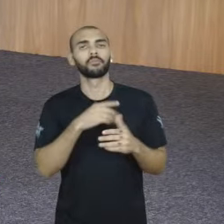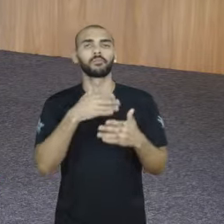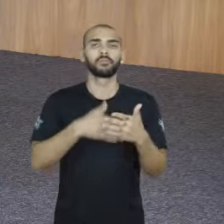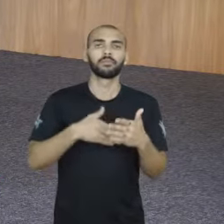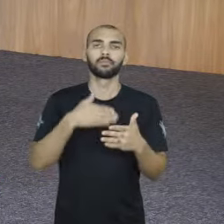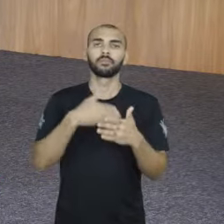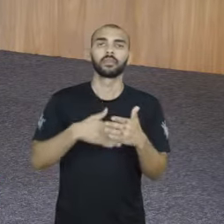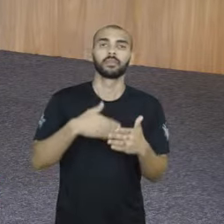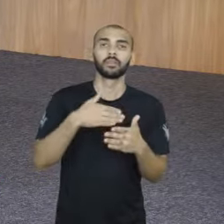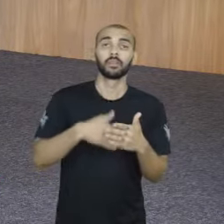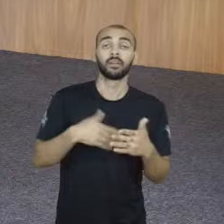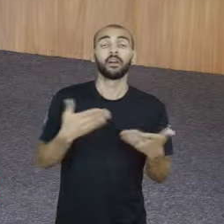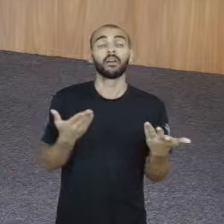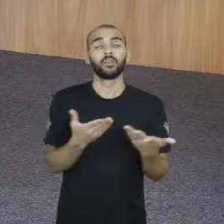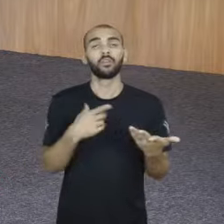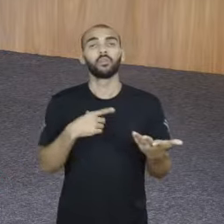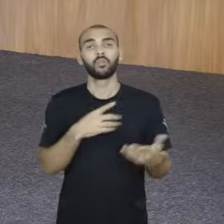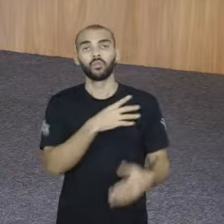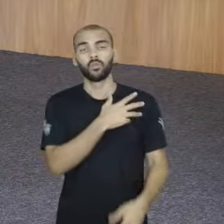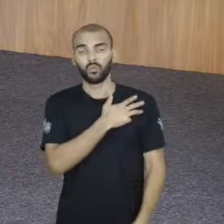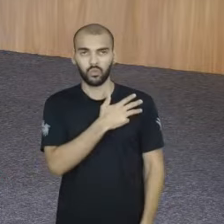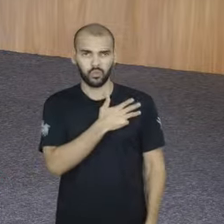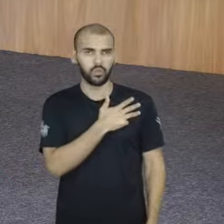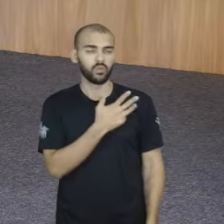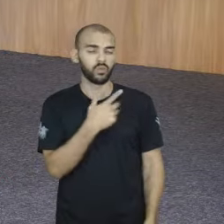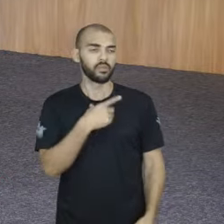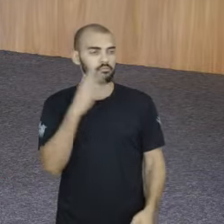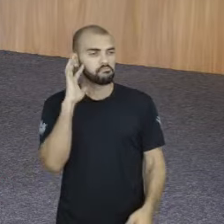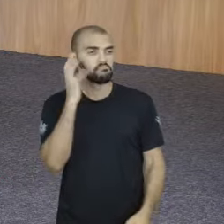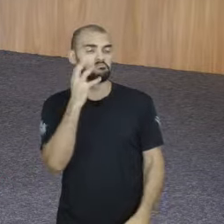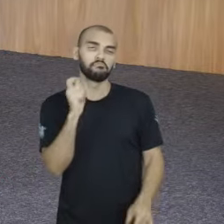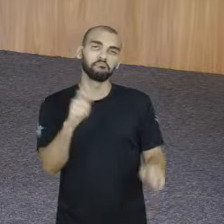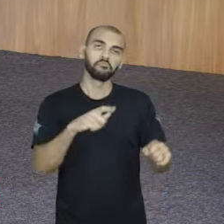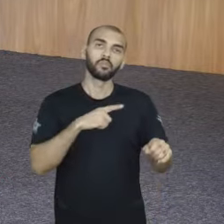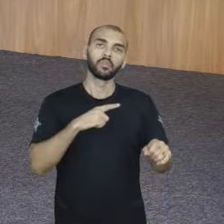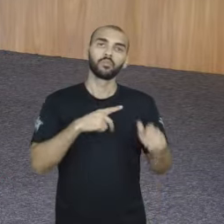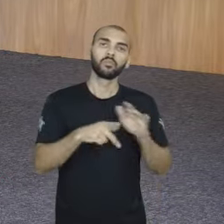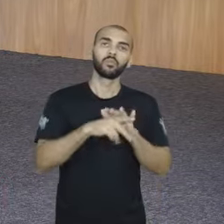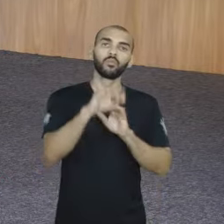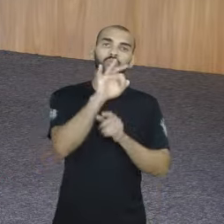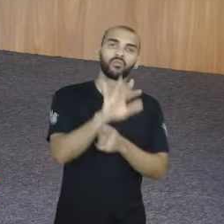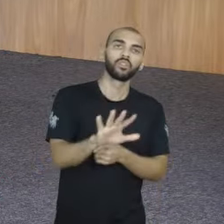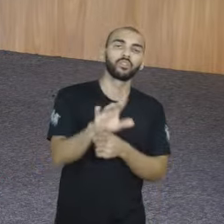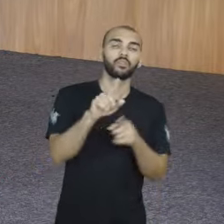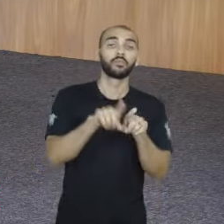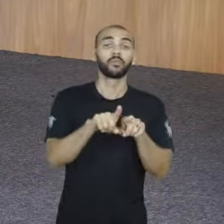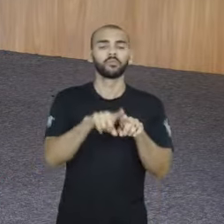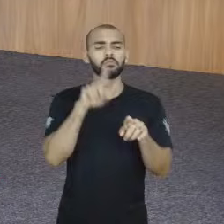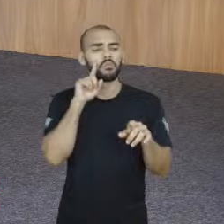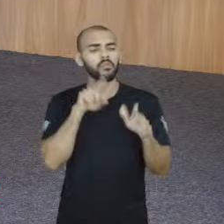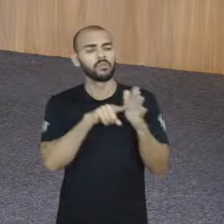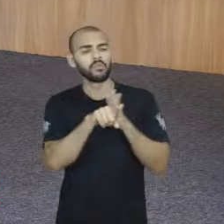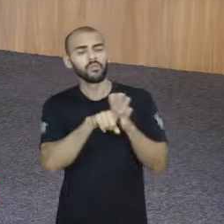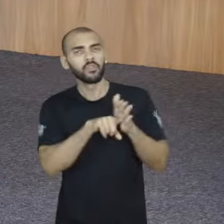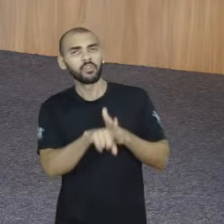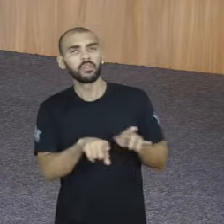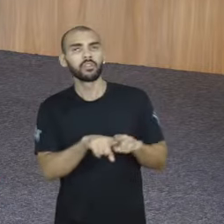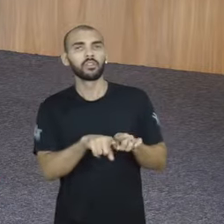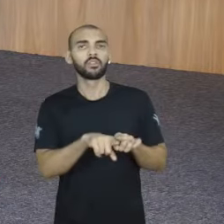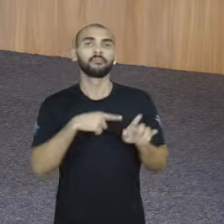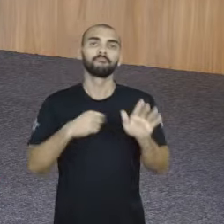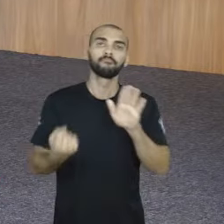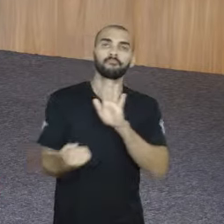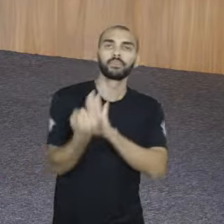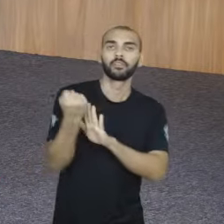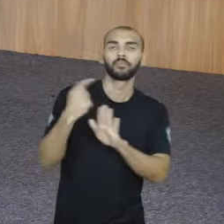de federalizar a investigação, que levou à prisão dos suspeitos, né, de serem mandantes do assassinato de Marielle, é um marco na luta contra